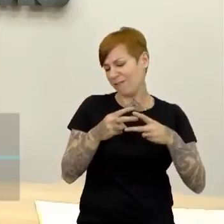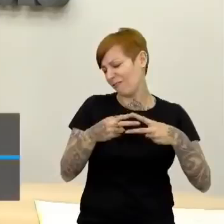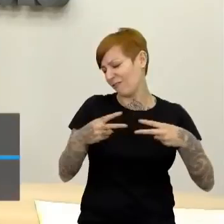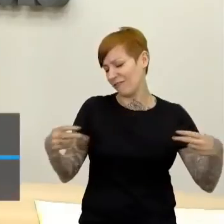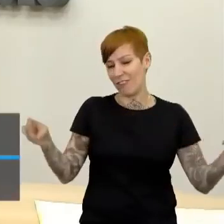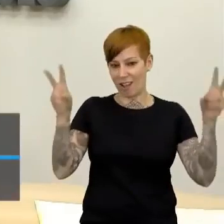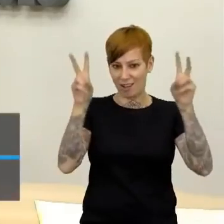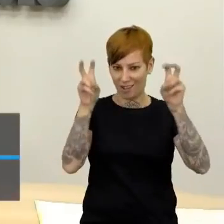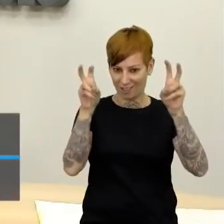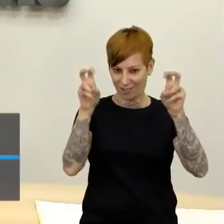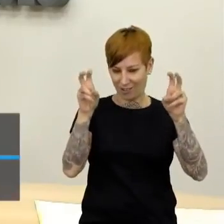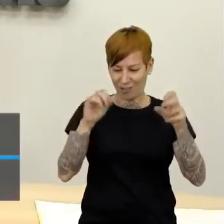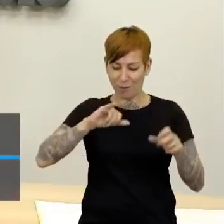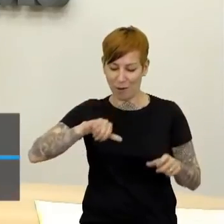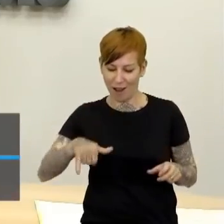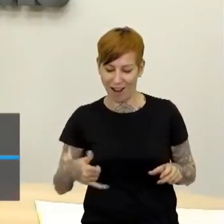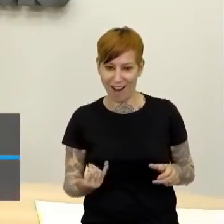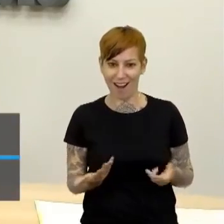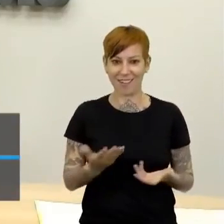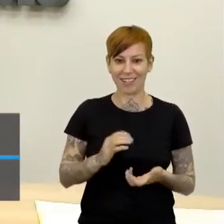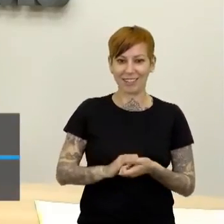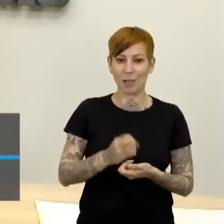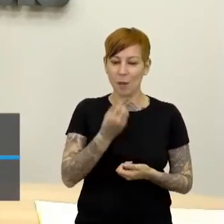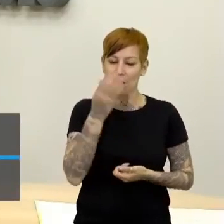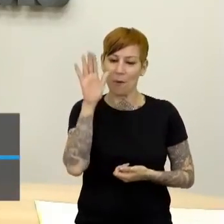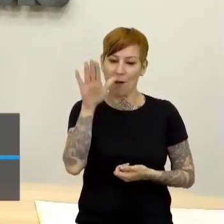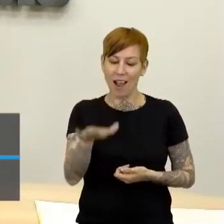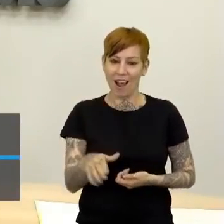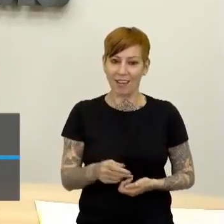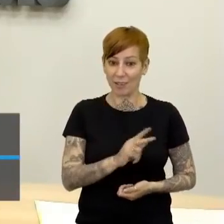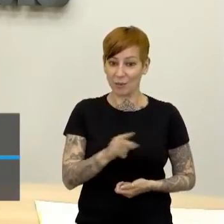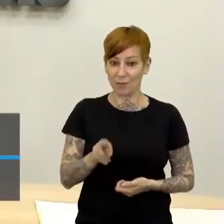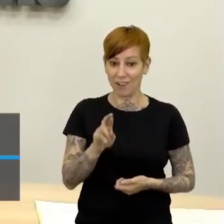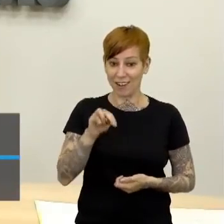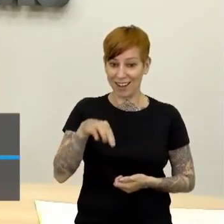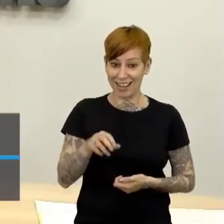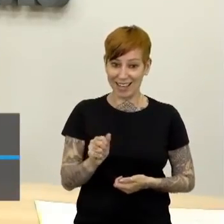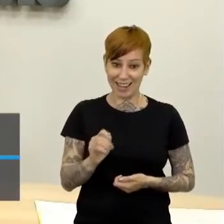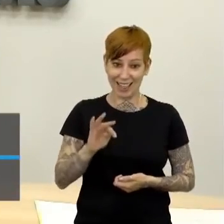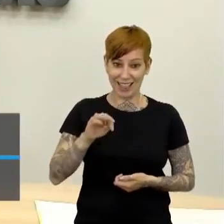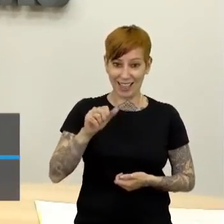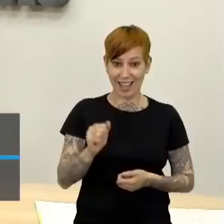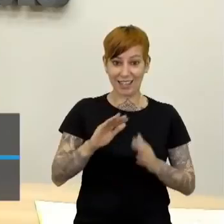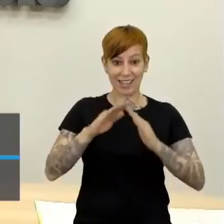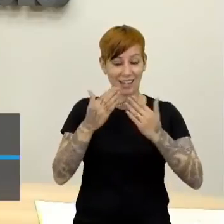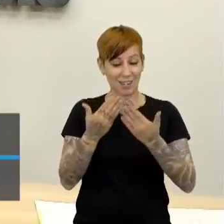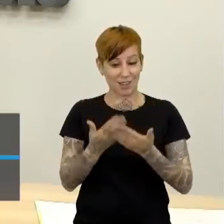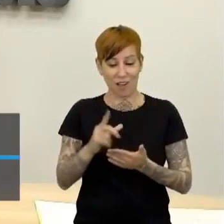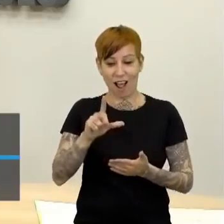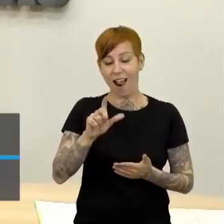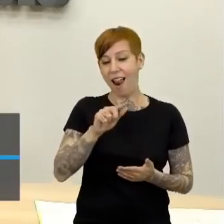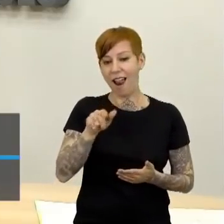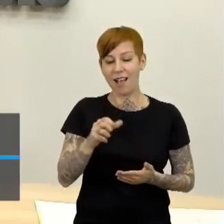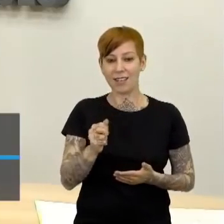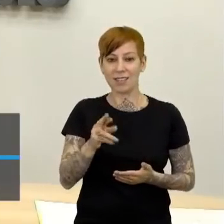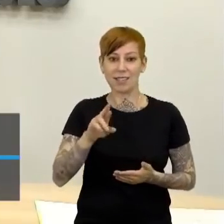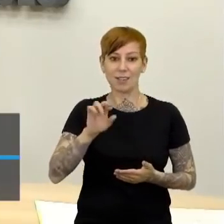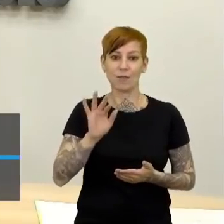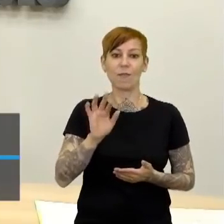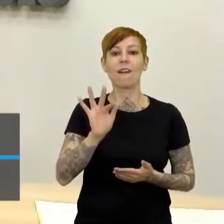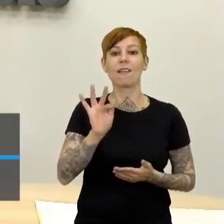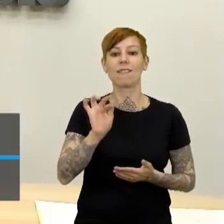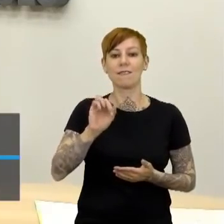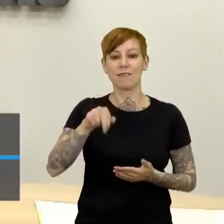assim vocês vão aproveitar bastante tá osso Boa tarde aqui vê-la professora Renata lá da escola Lázaro Franco de Moraes